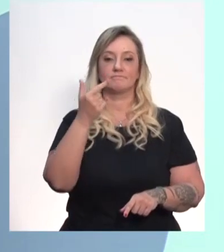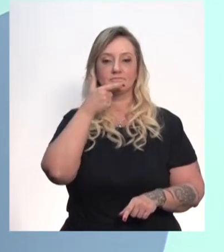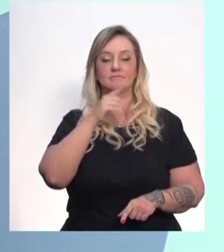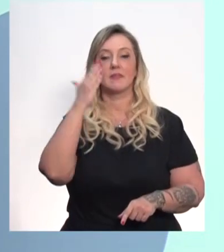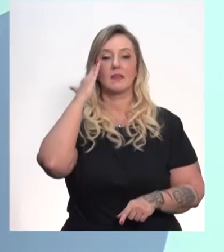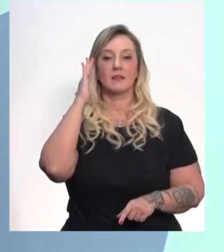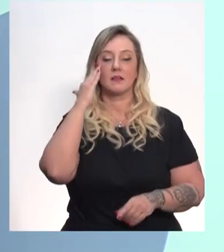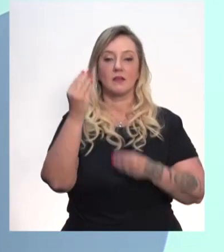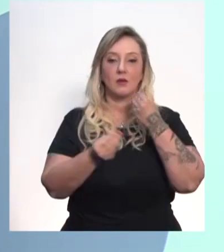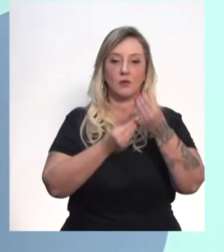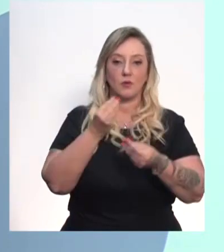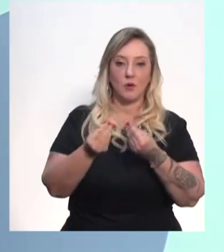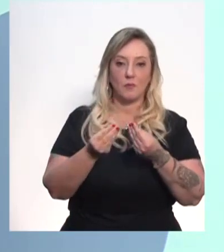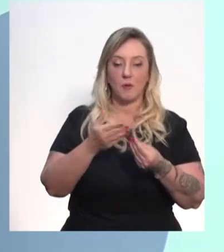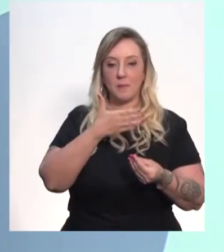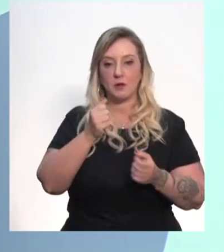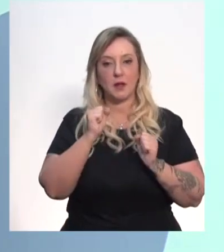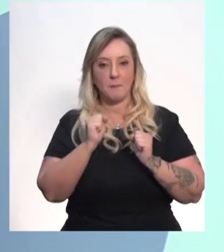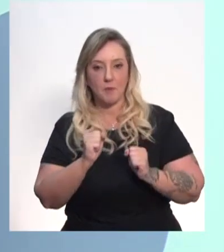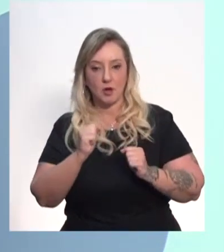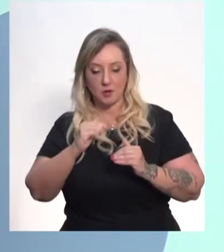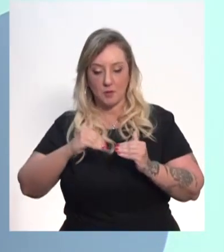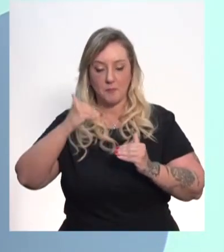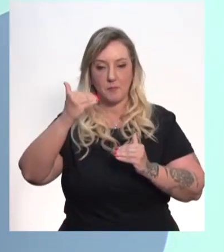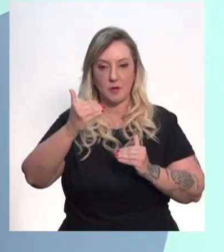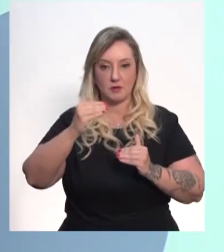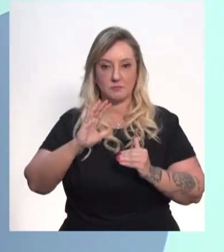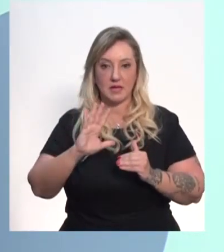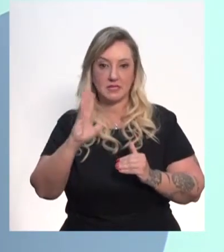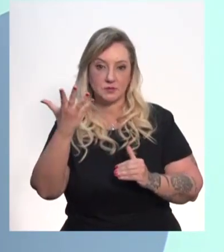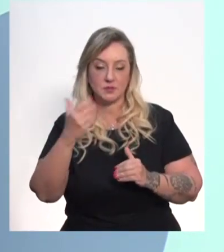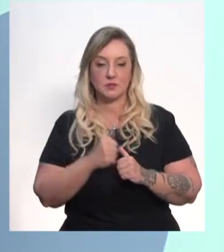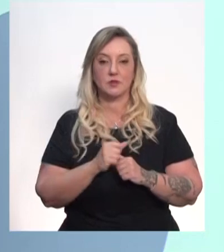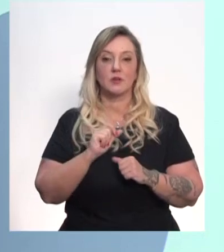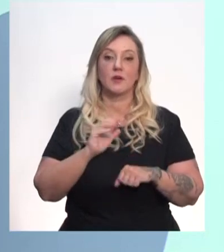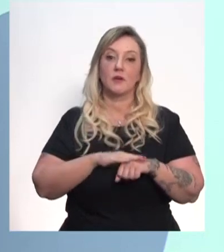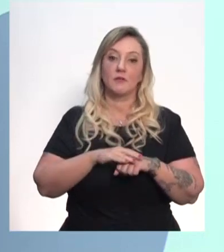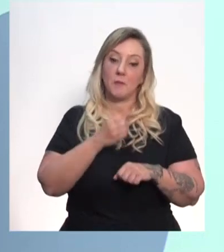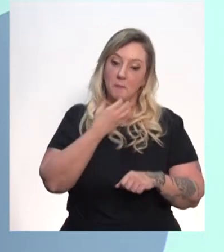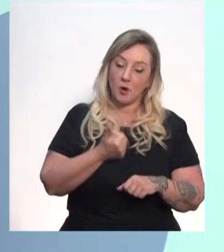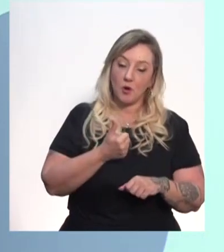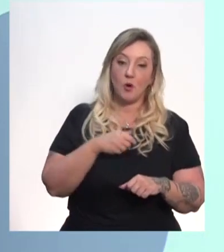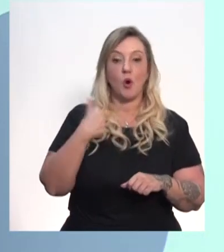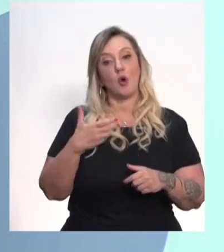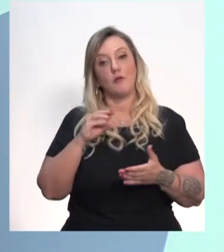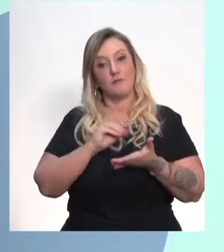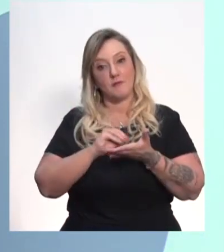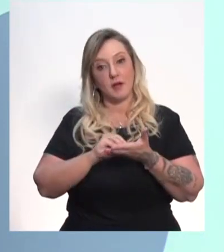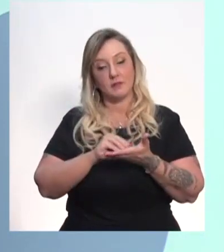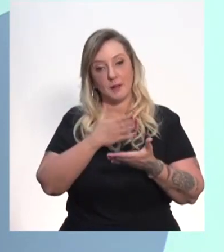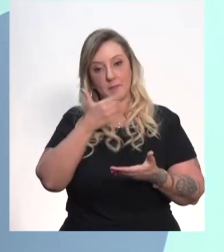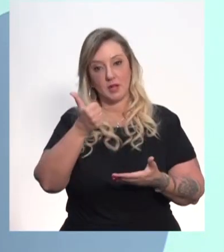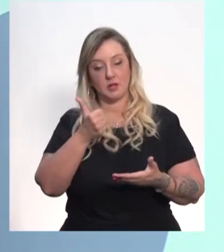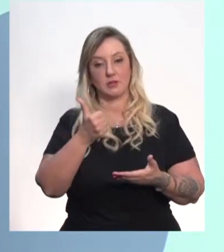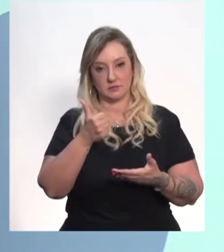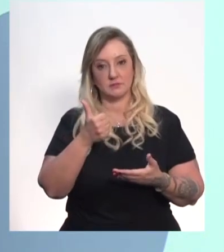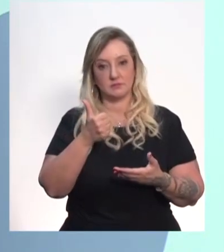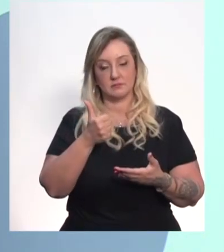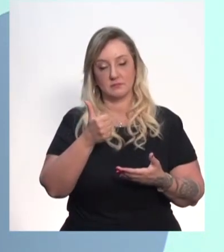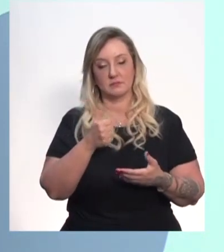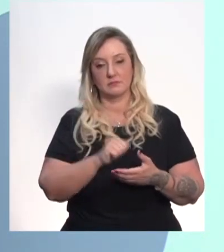Aí nós destacamos, né? Esse questionário, ele foi organizado para o dia 23 e para o dia 24. Alguns professores